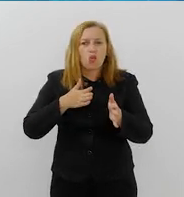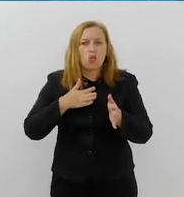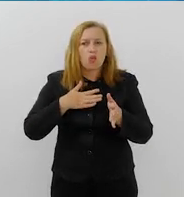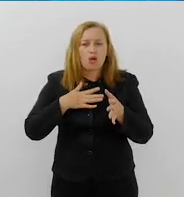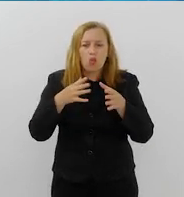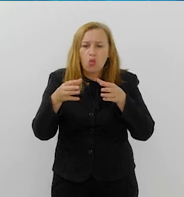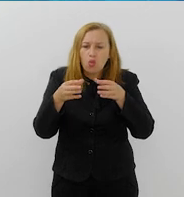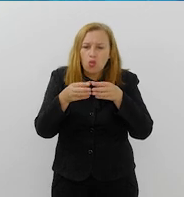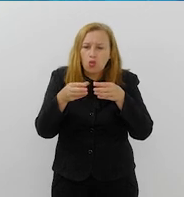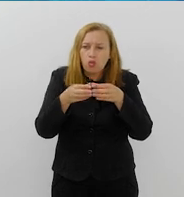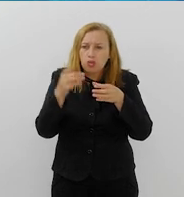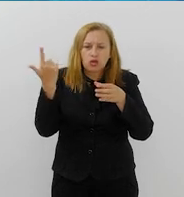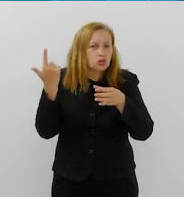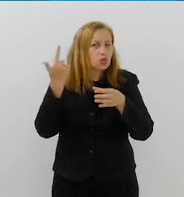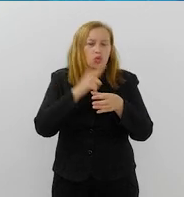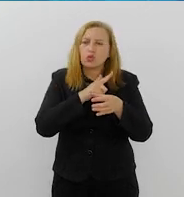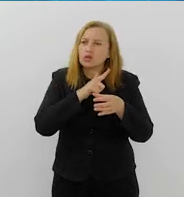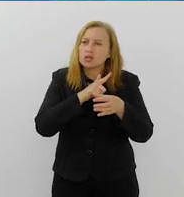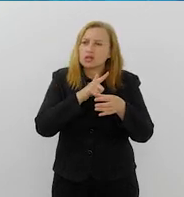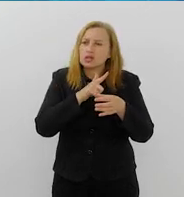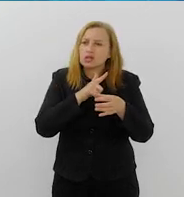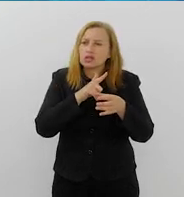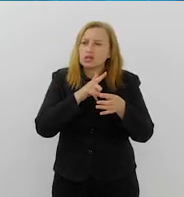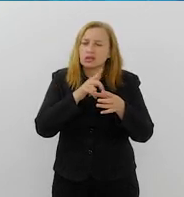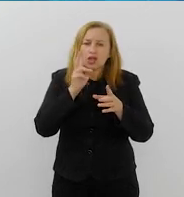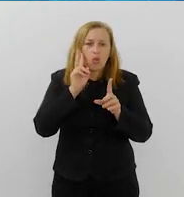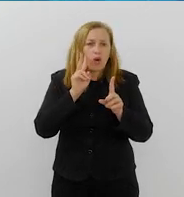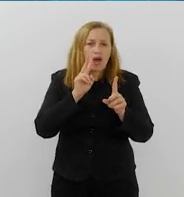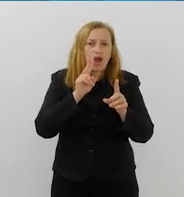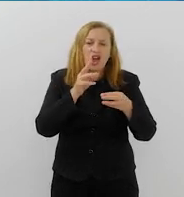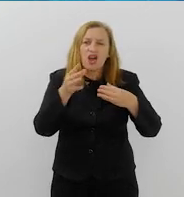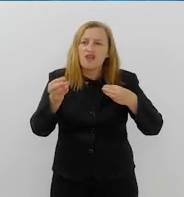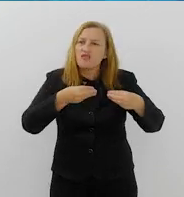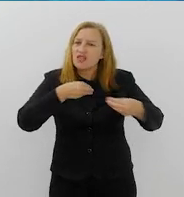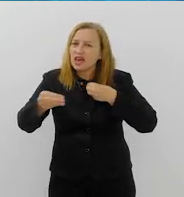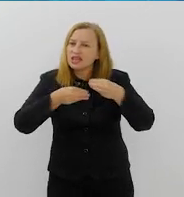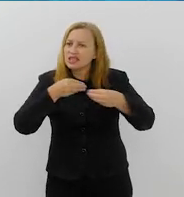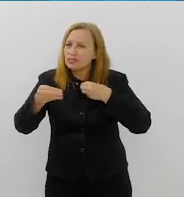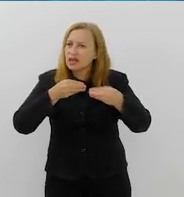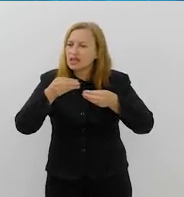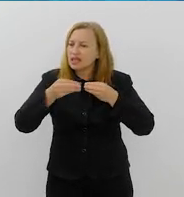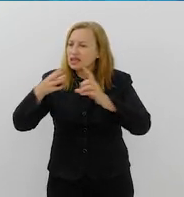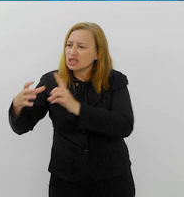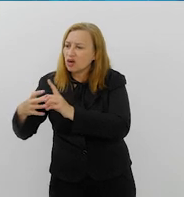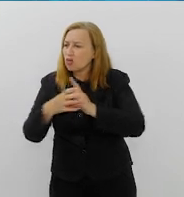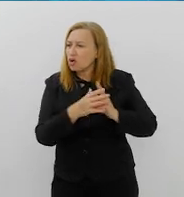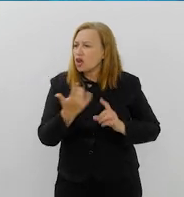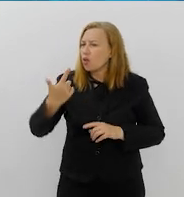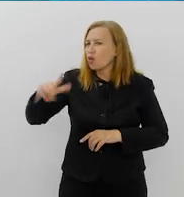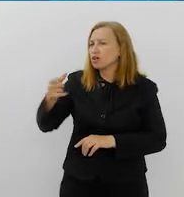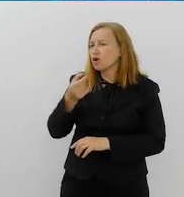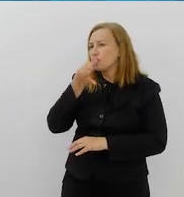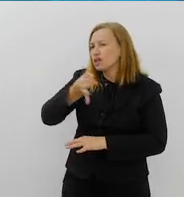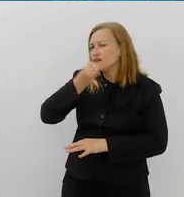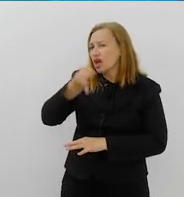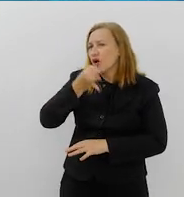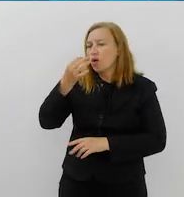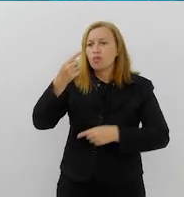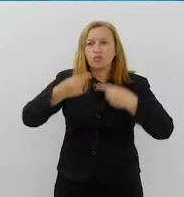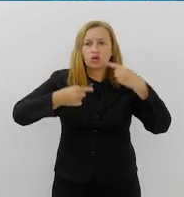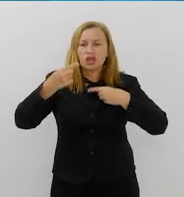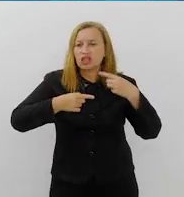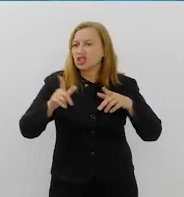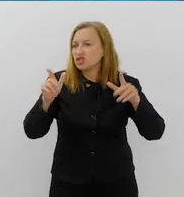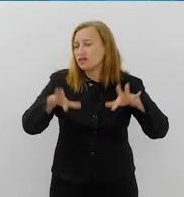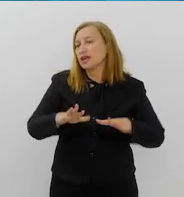mesma bolha e não consiga mais ter uma flexibilidade e acolher alguém que tem uma opinião política